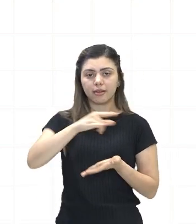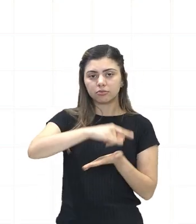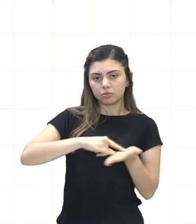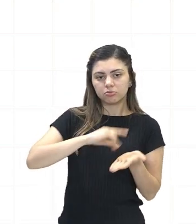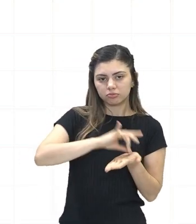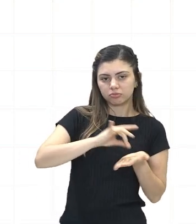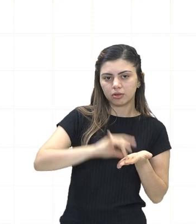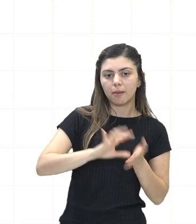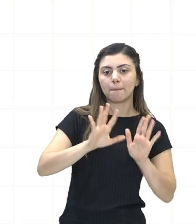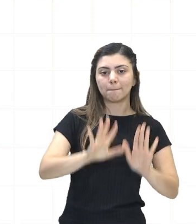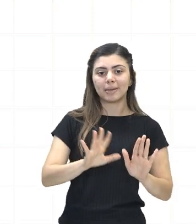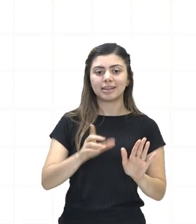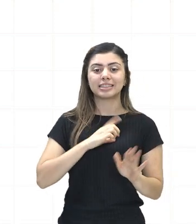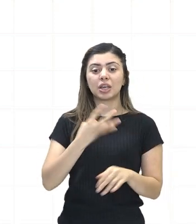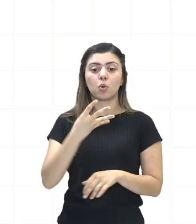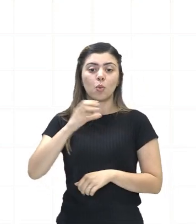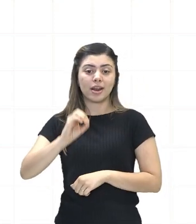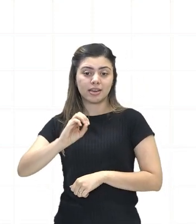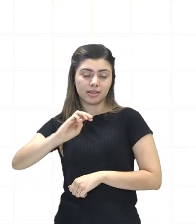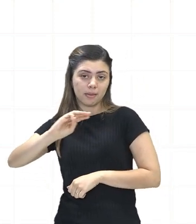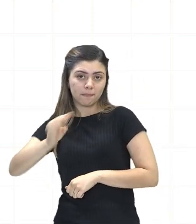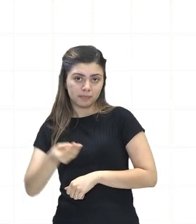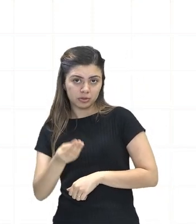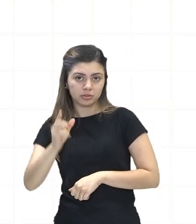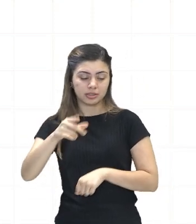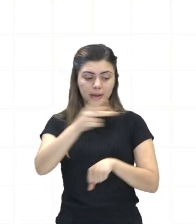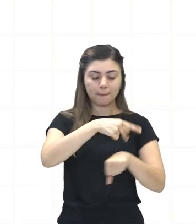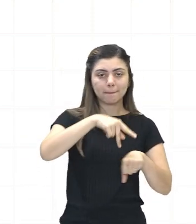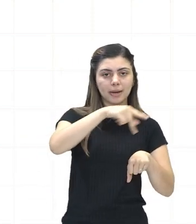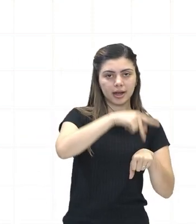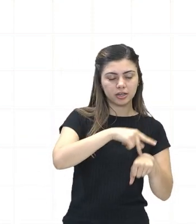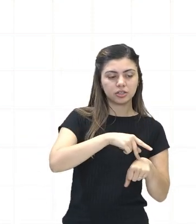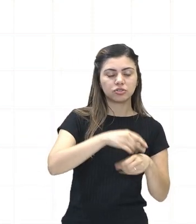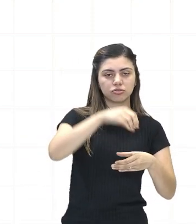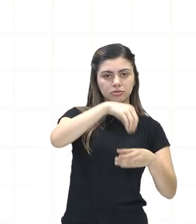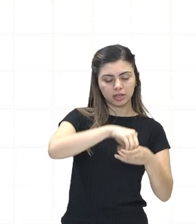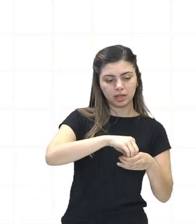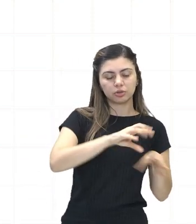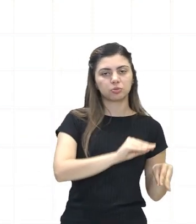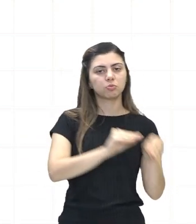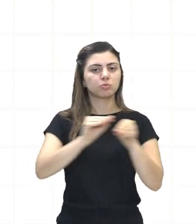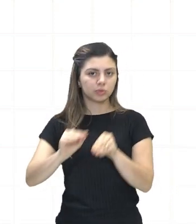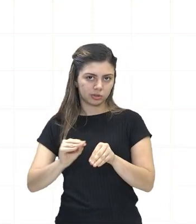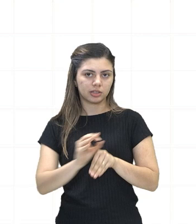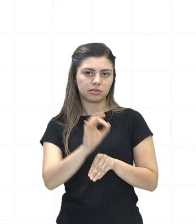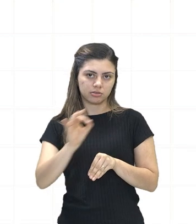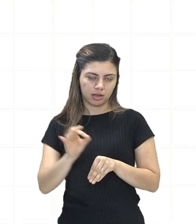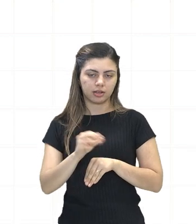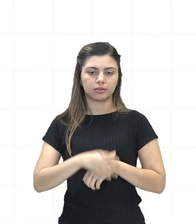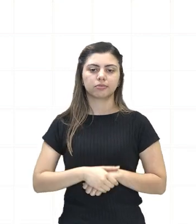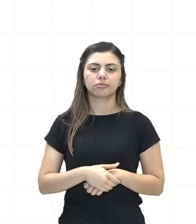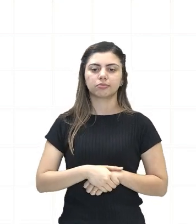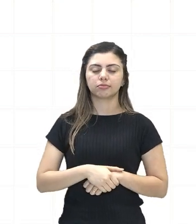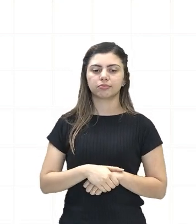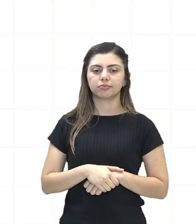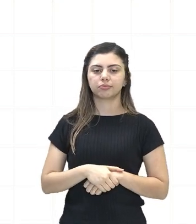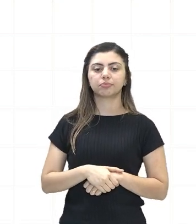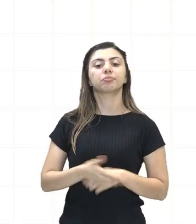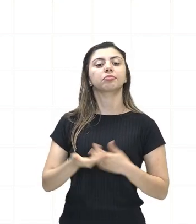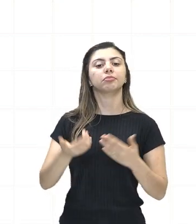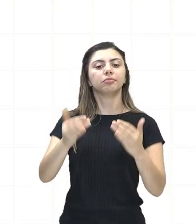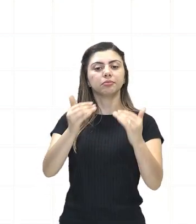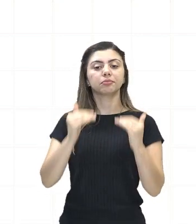são deslocados internos, ou seja, estão fugindo, mas estão dentro do país onde elas estão, né? Já vai ver onde é isso.